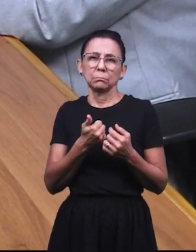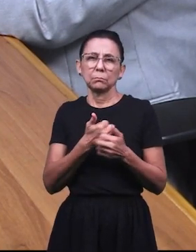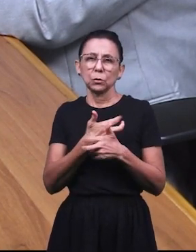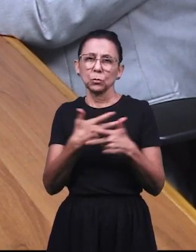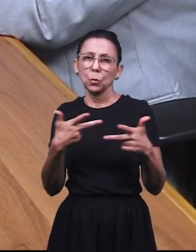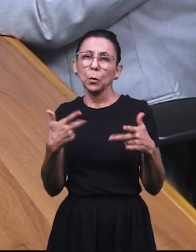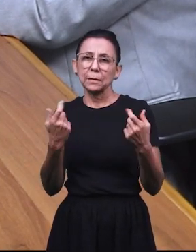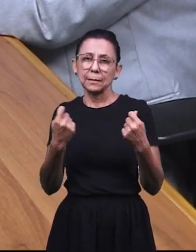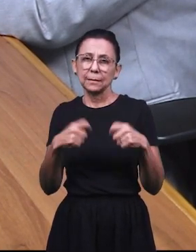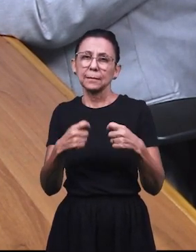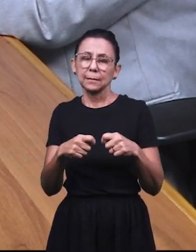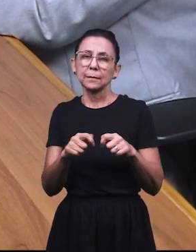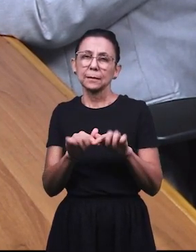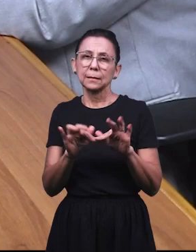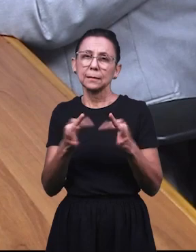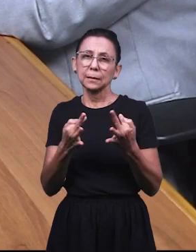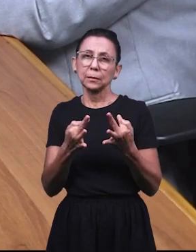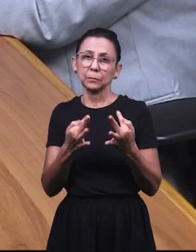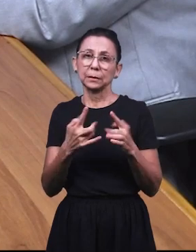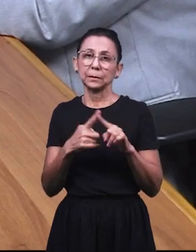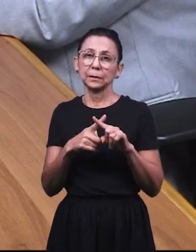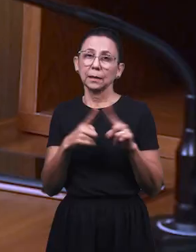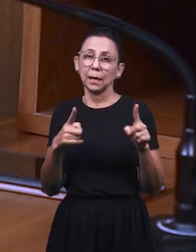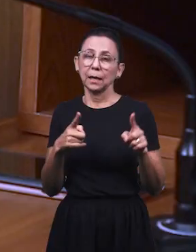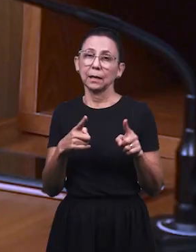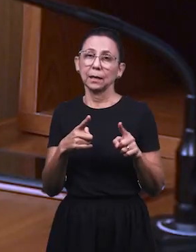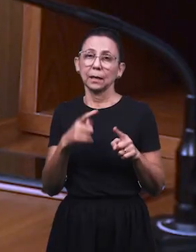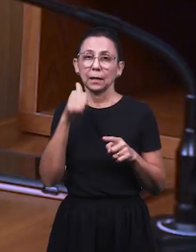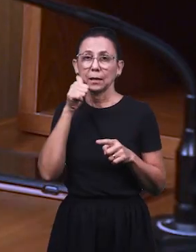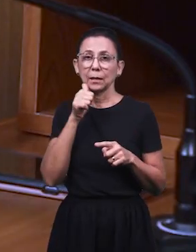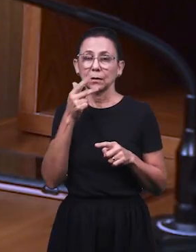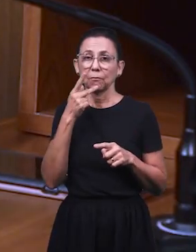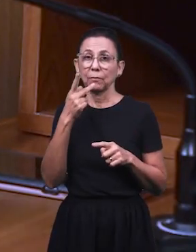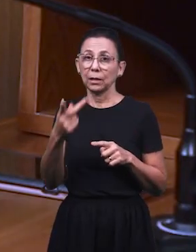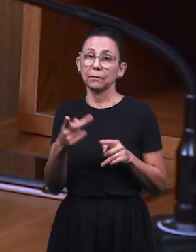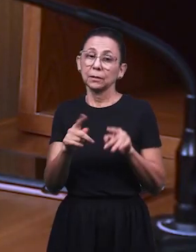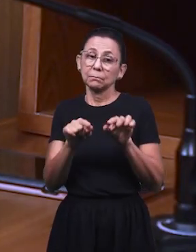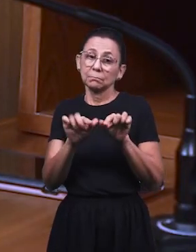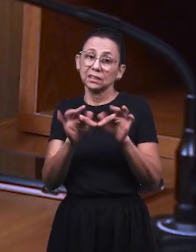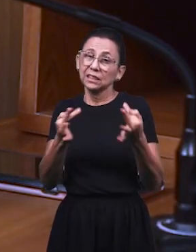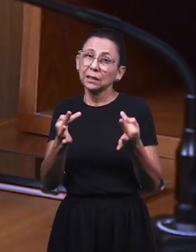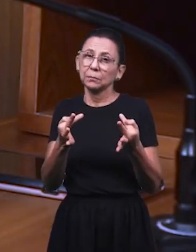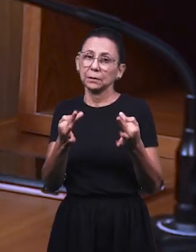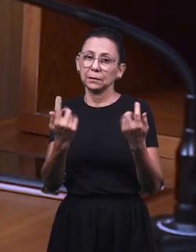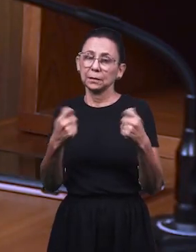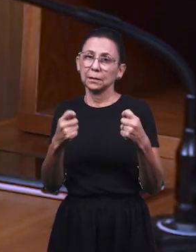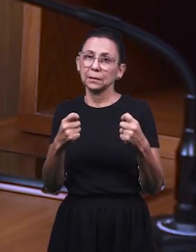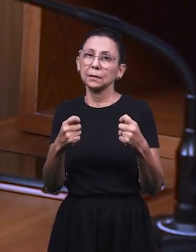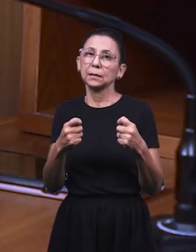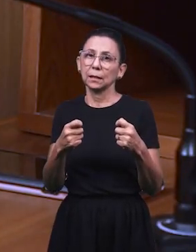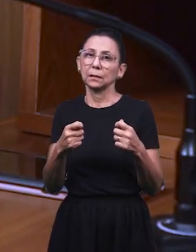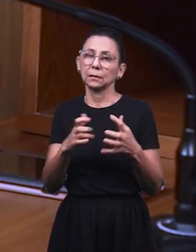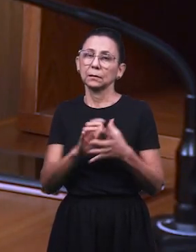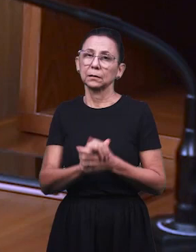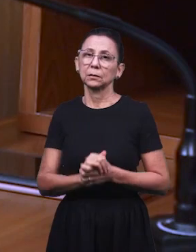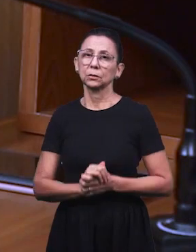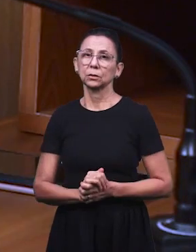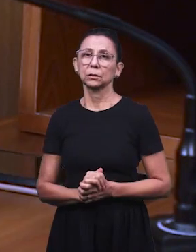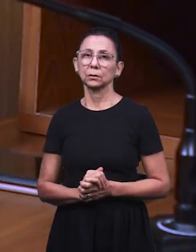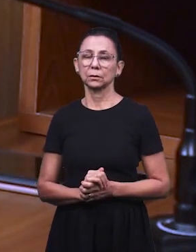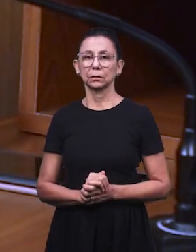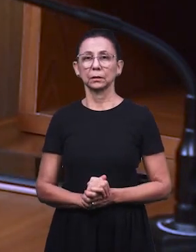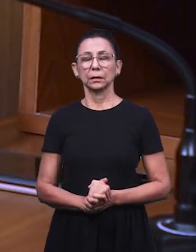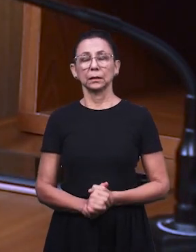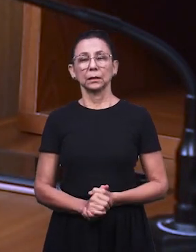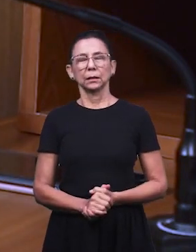pequenas necessidades, que ela dizia que eram pequenas, que foi uma necessidade de ter um conteúdo para estudar, e